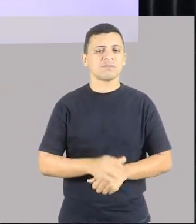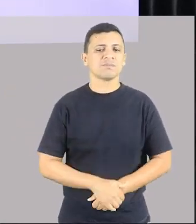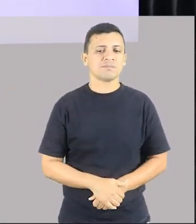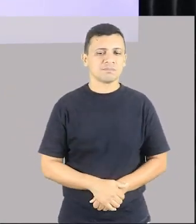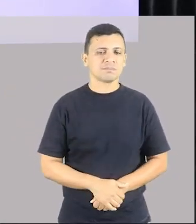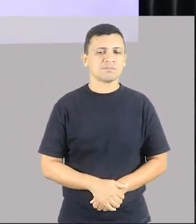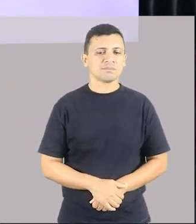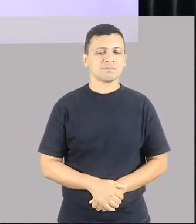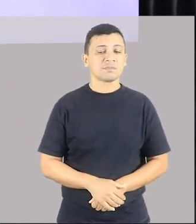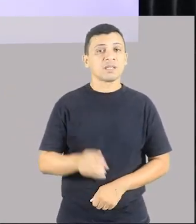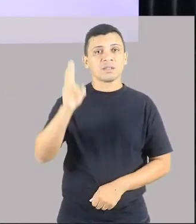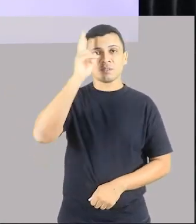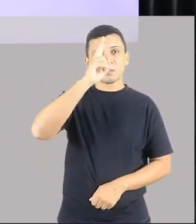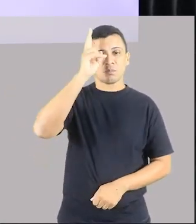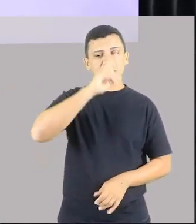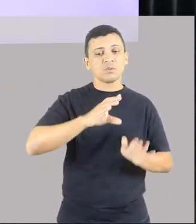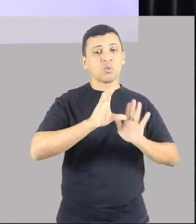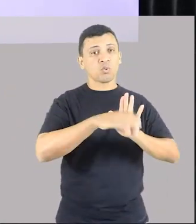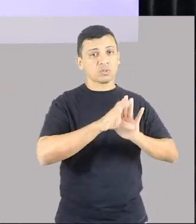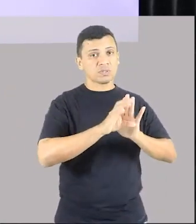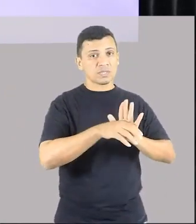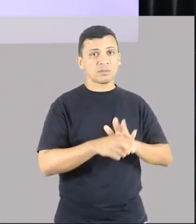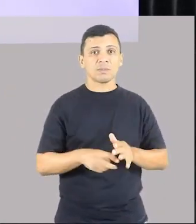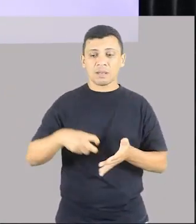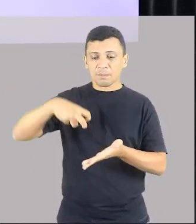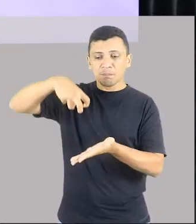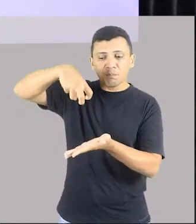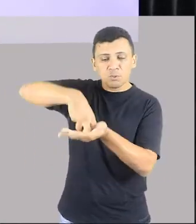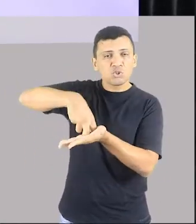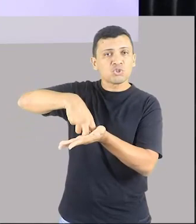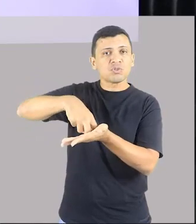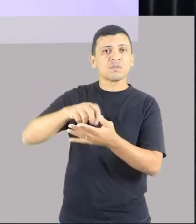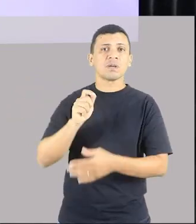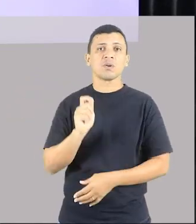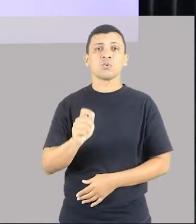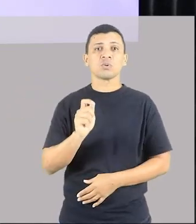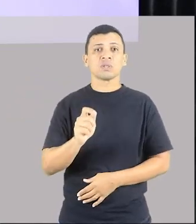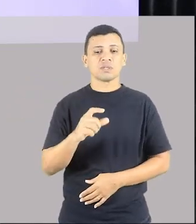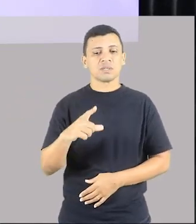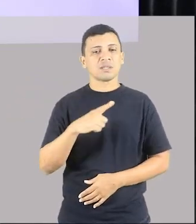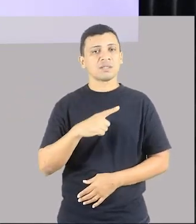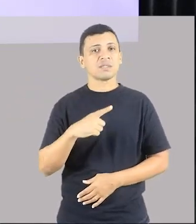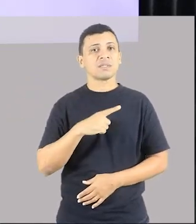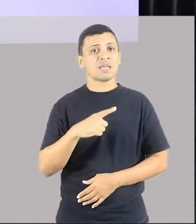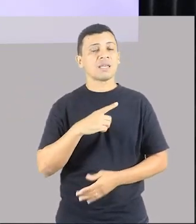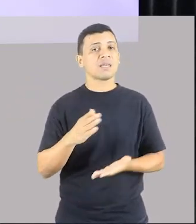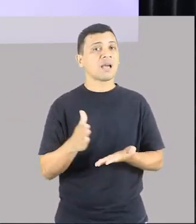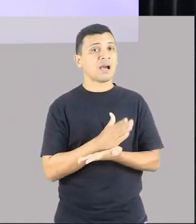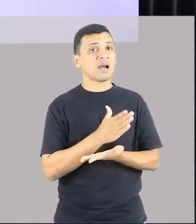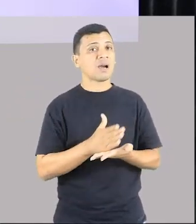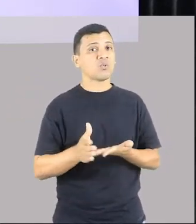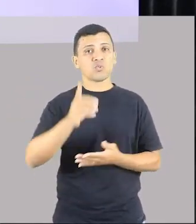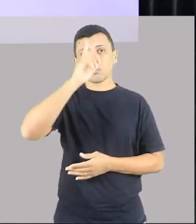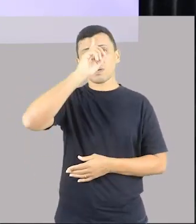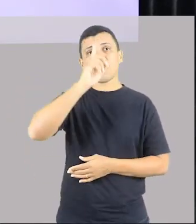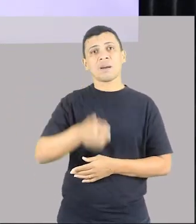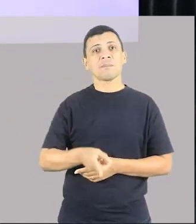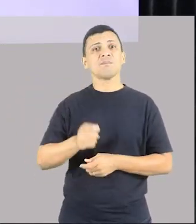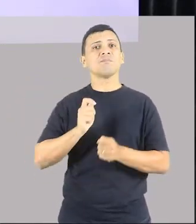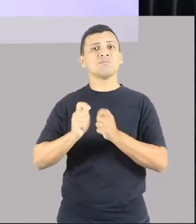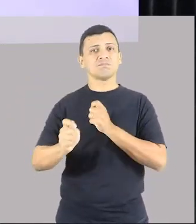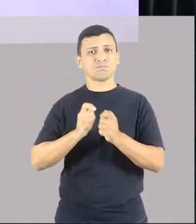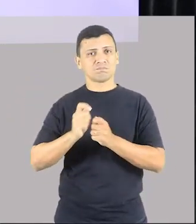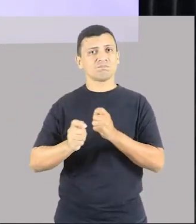punitivo. Então, só relembrando o conceito, o ato punitivo é aquele que contém uma sanção imposta pela